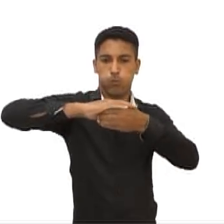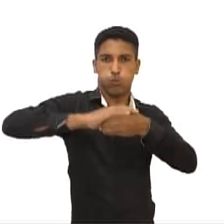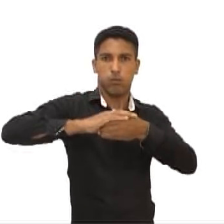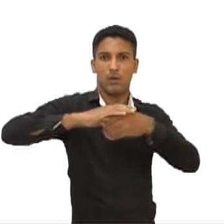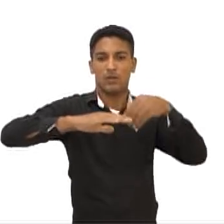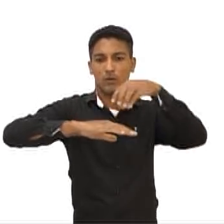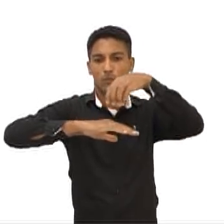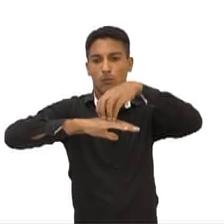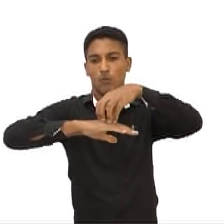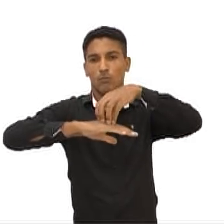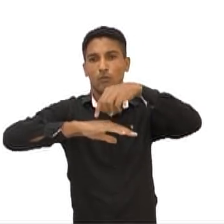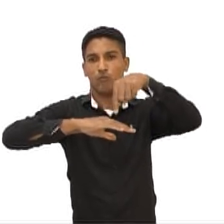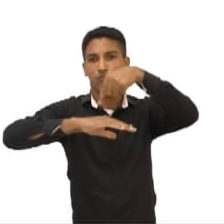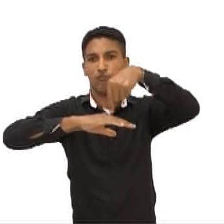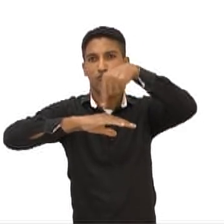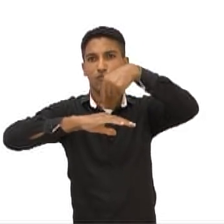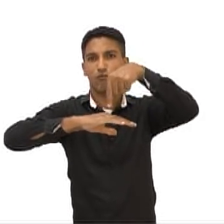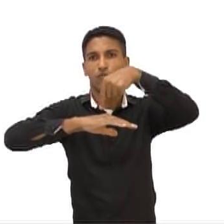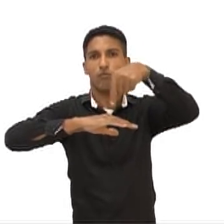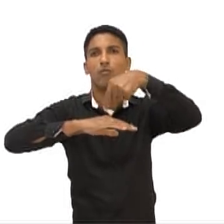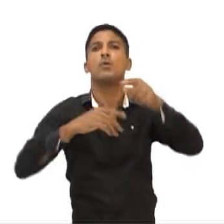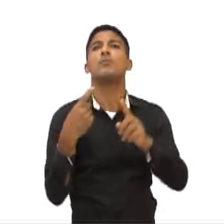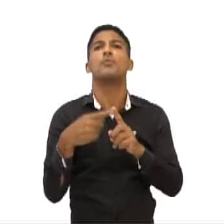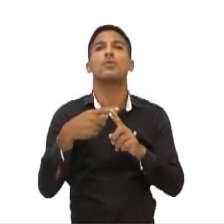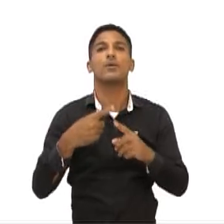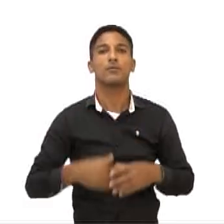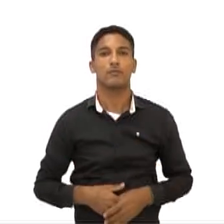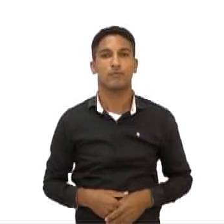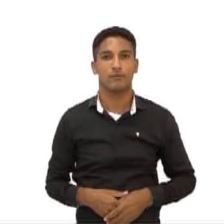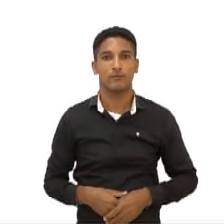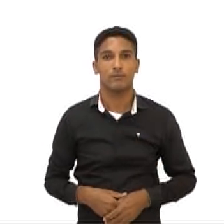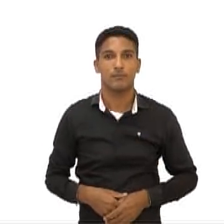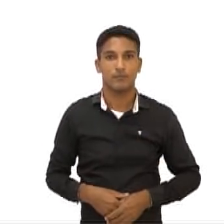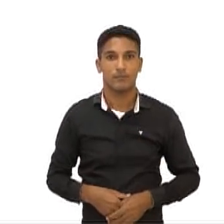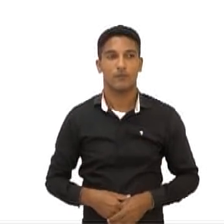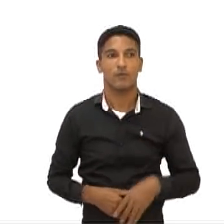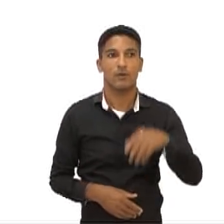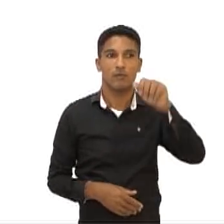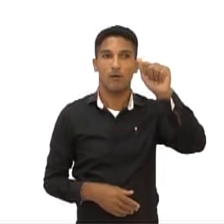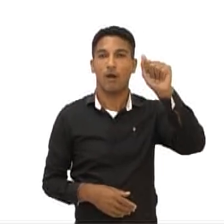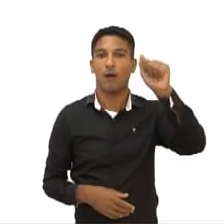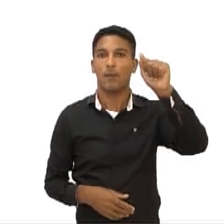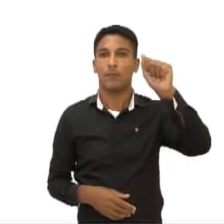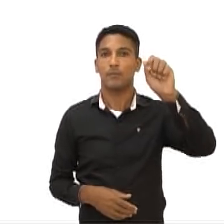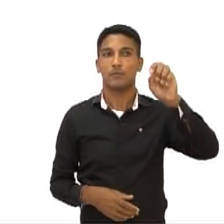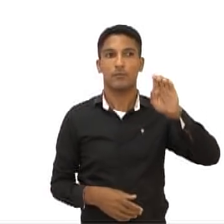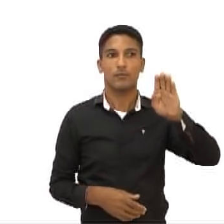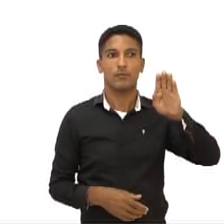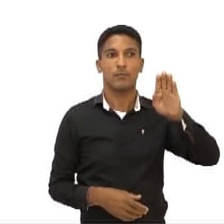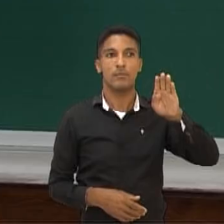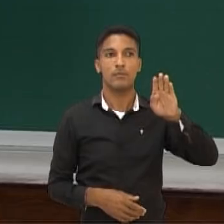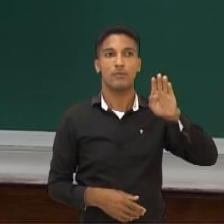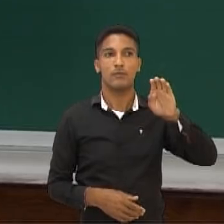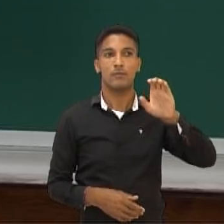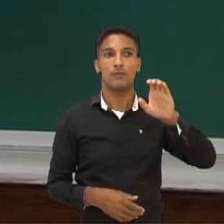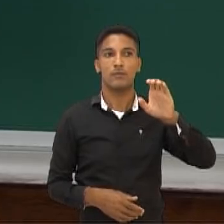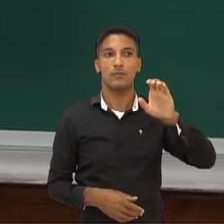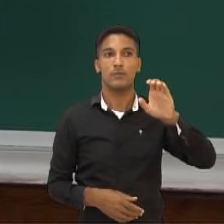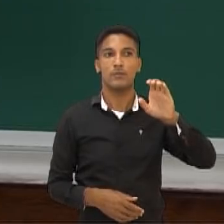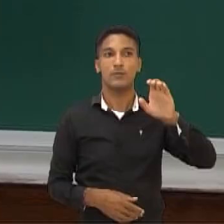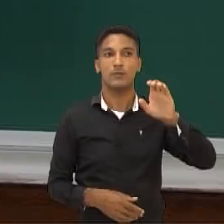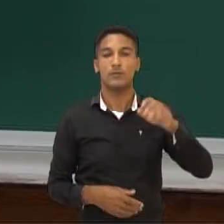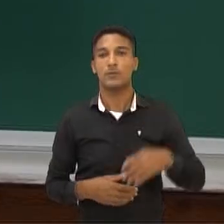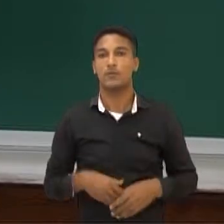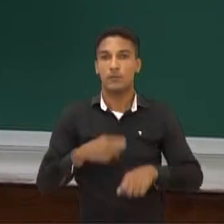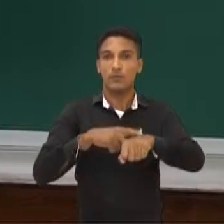do sistema. Letra C, realizar trabalho no fundo da panela e manter a energia interna constante. Vou dar um tempo